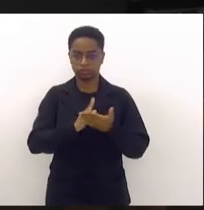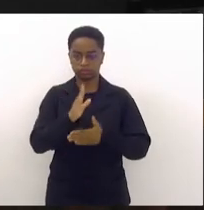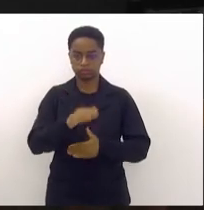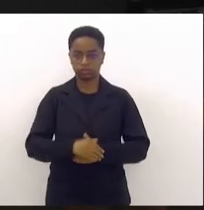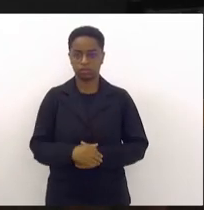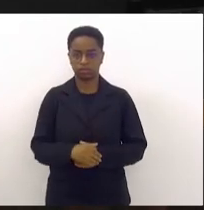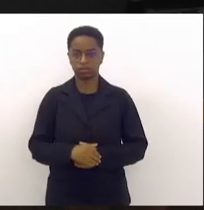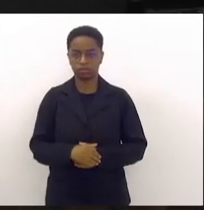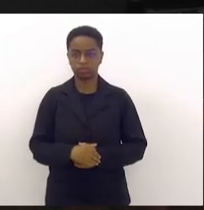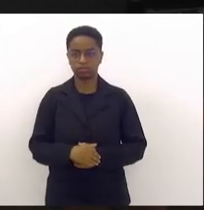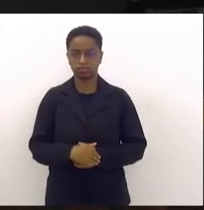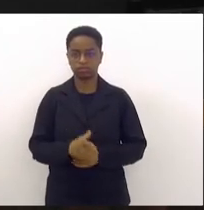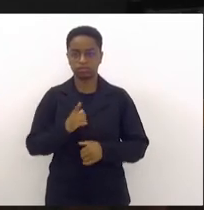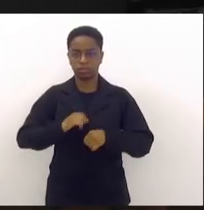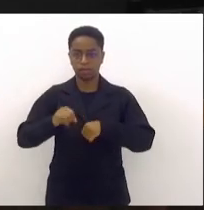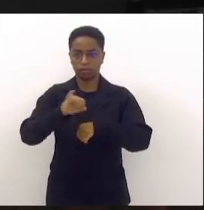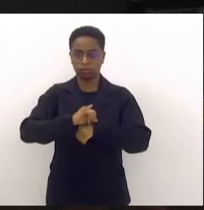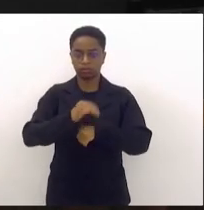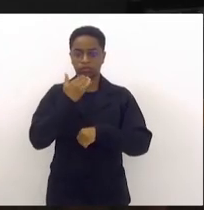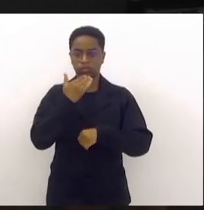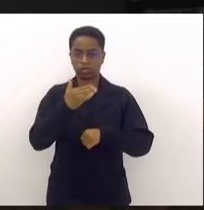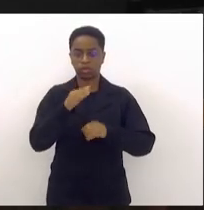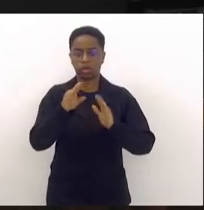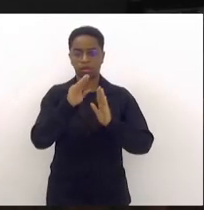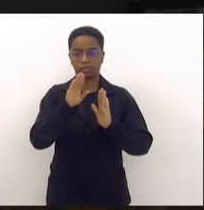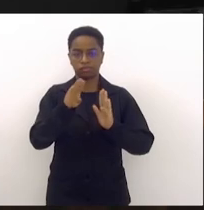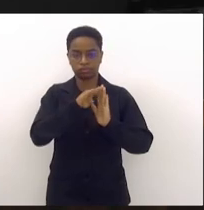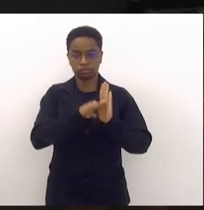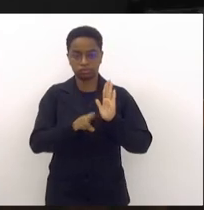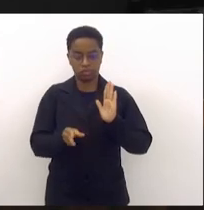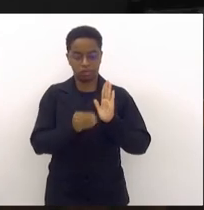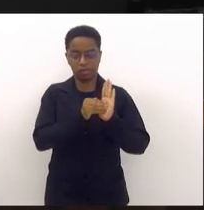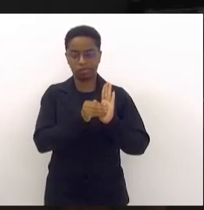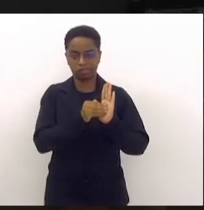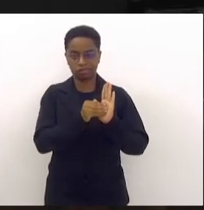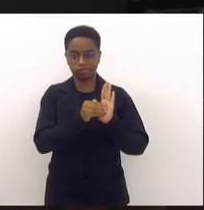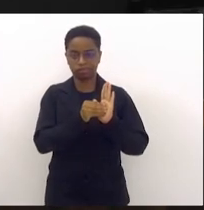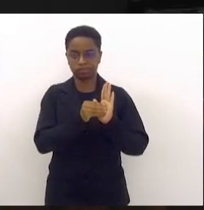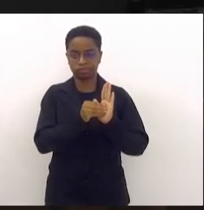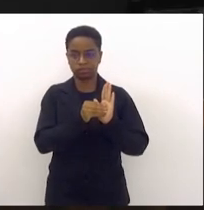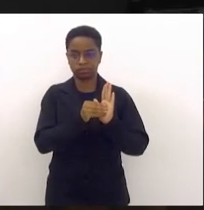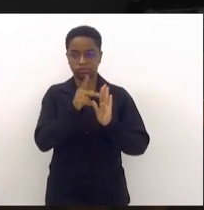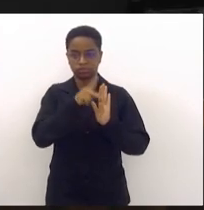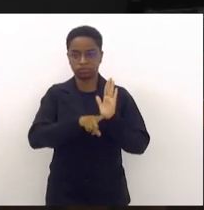aprovados. Há sobre a mesa requerimento de inclusão na ordem do dia do projeto